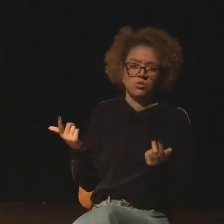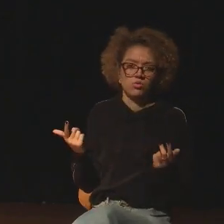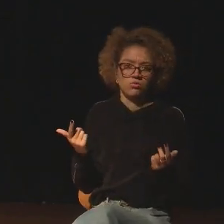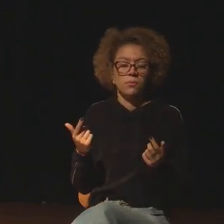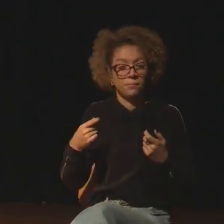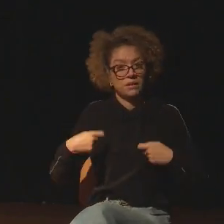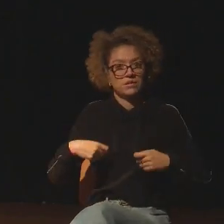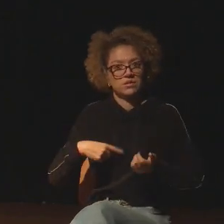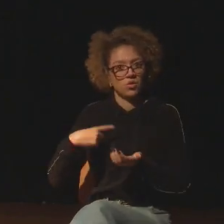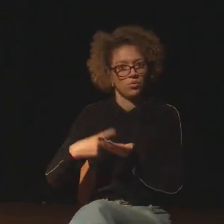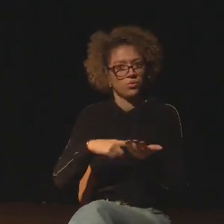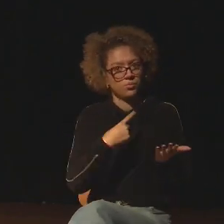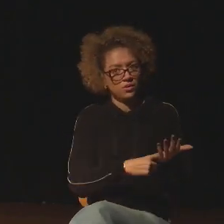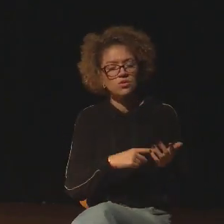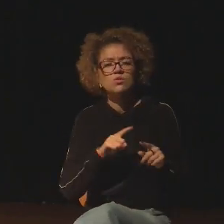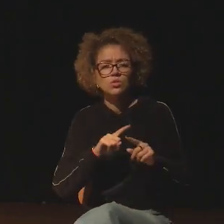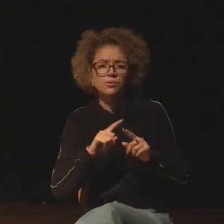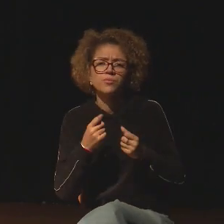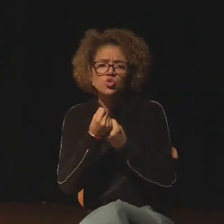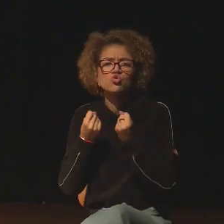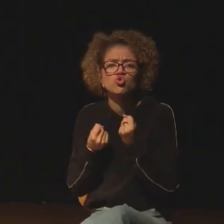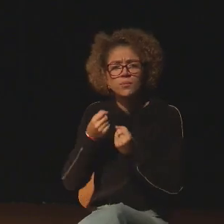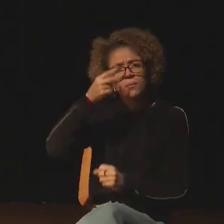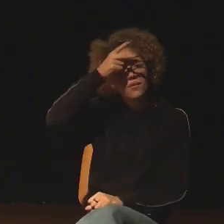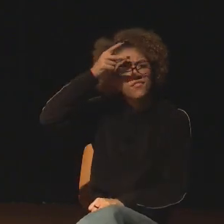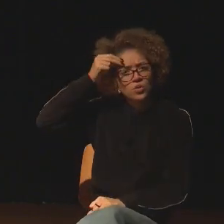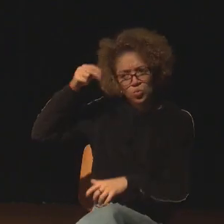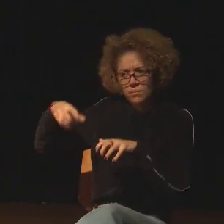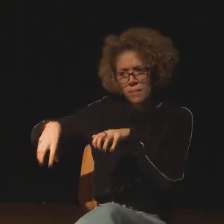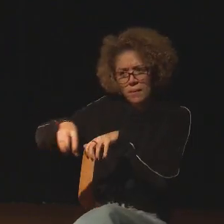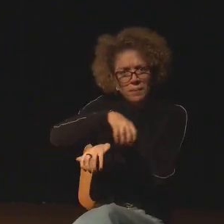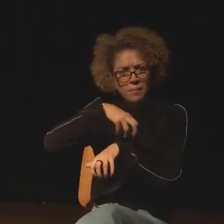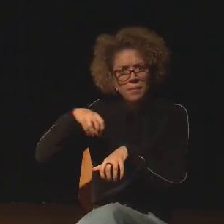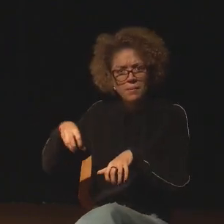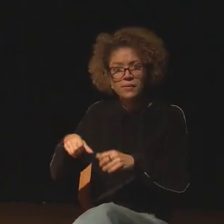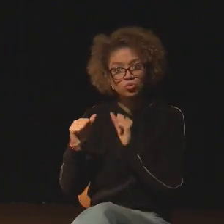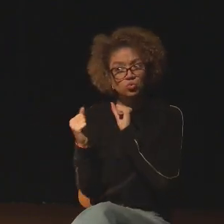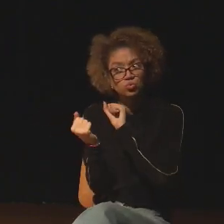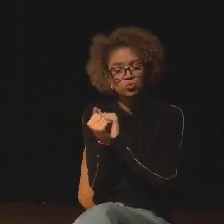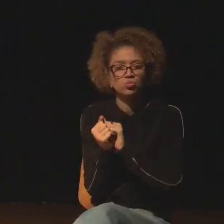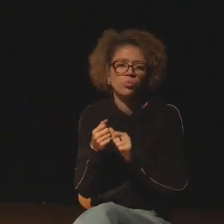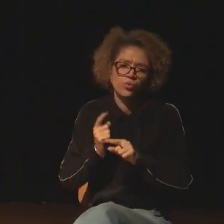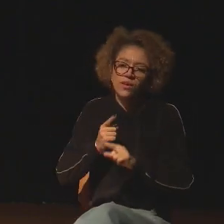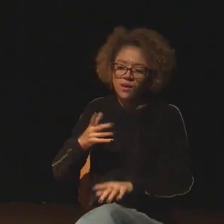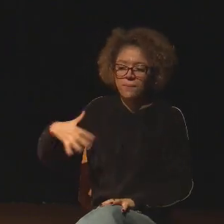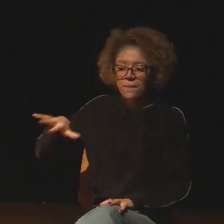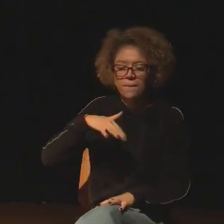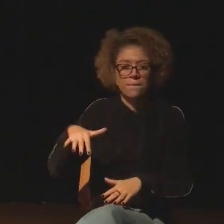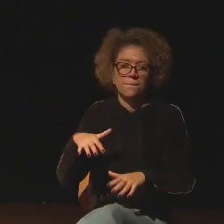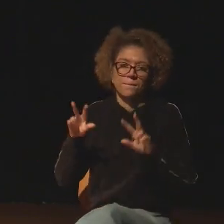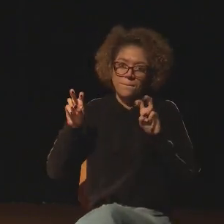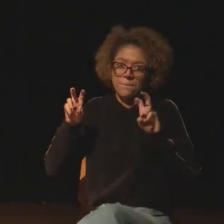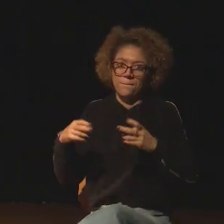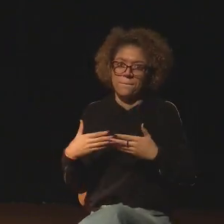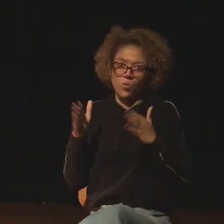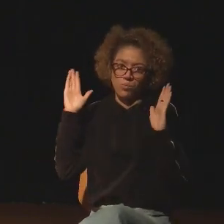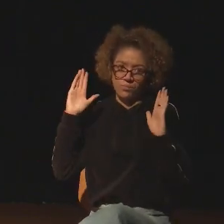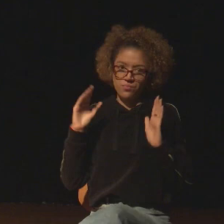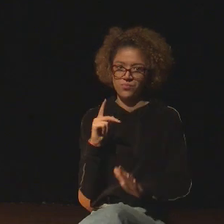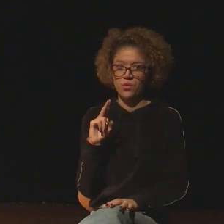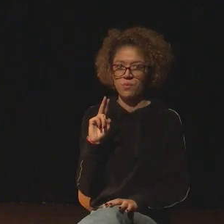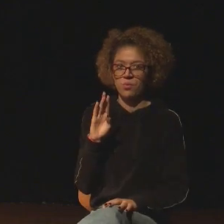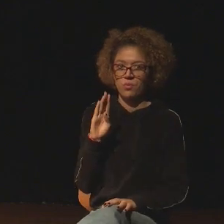de subprefeitura, como todo espaço público, é um espaço que se mantém público, mas entra um novo parceiro